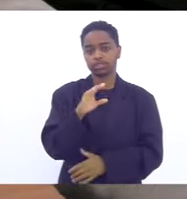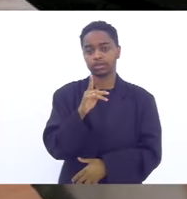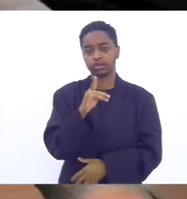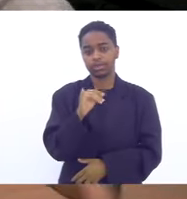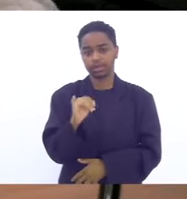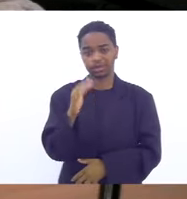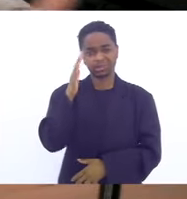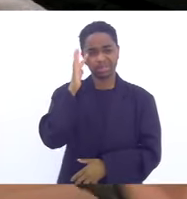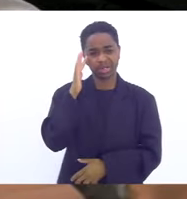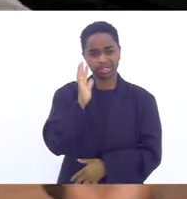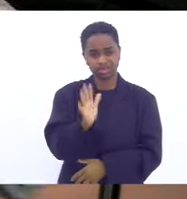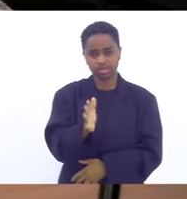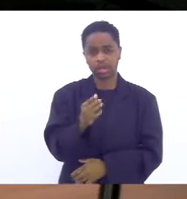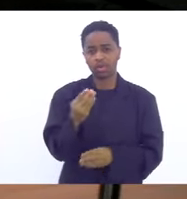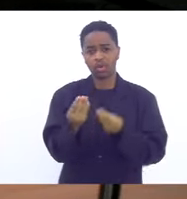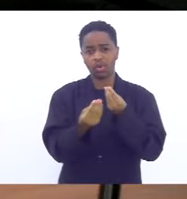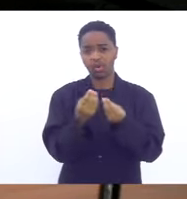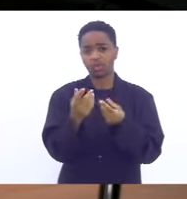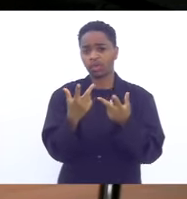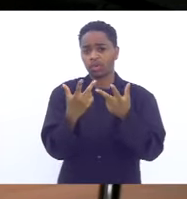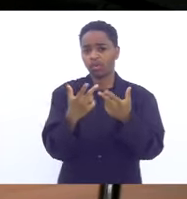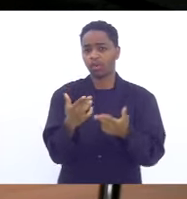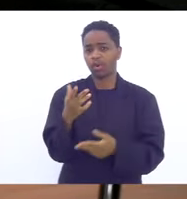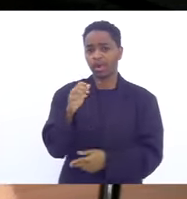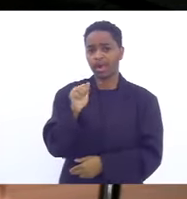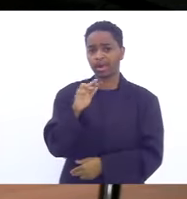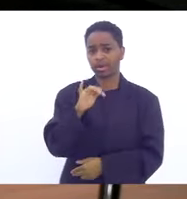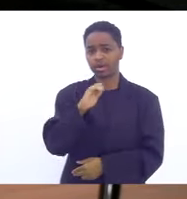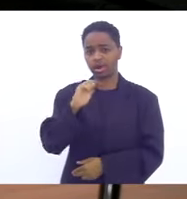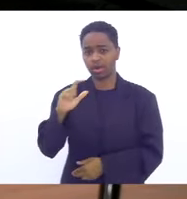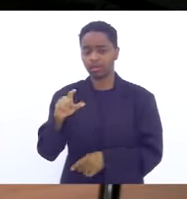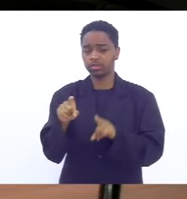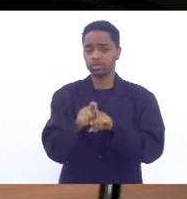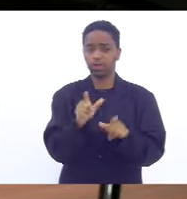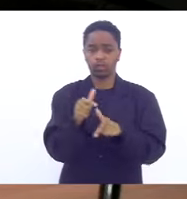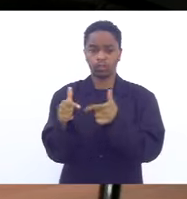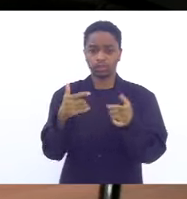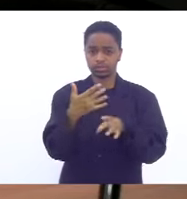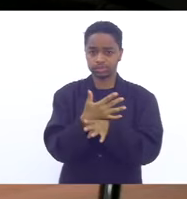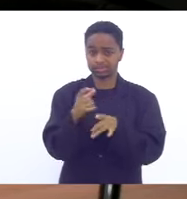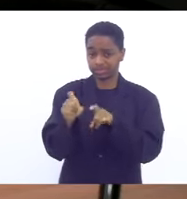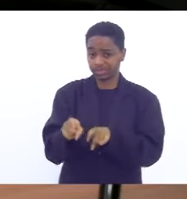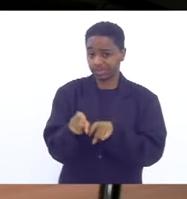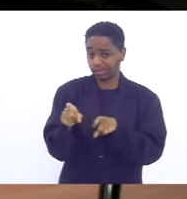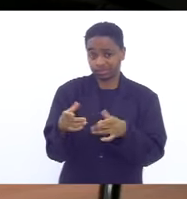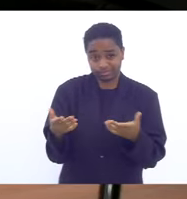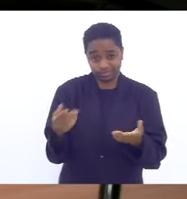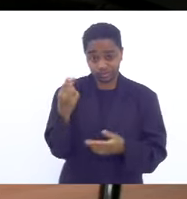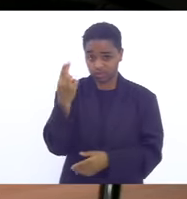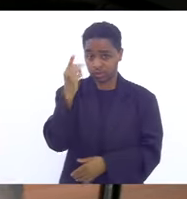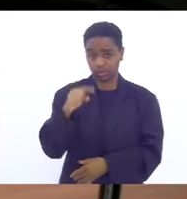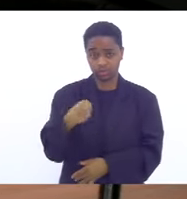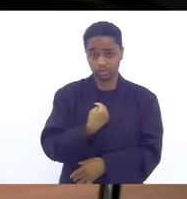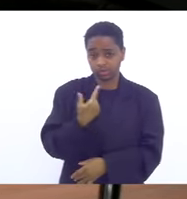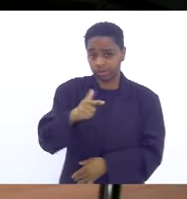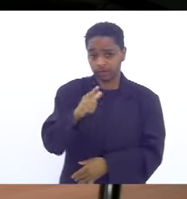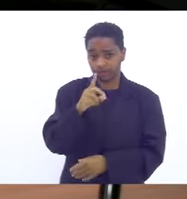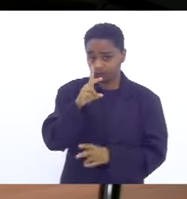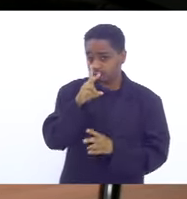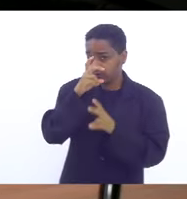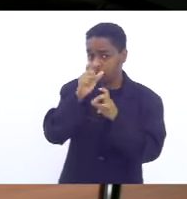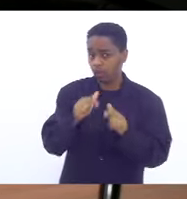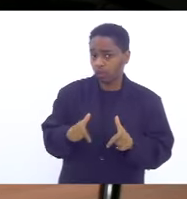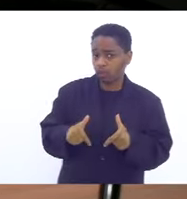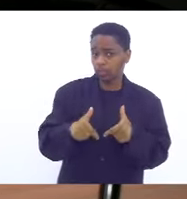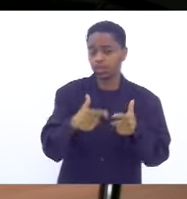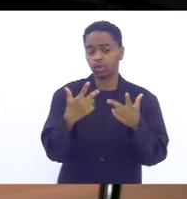imaginou aí um município igual Areal, Caso de Abreu, a Peripé e tal, a gente não tem força para lutar. Né? Como o professor